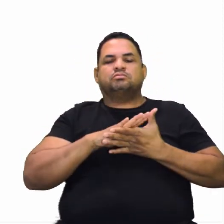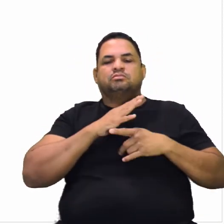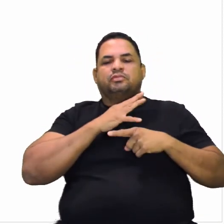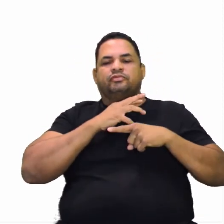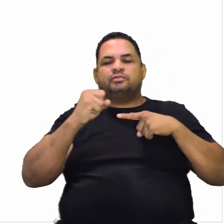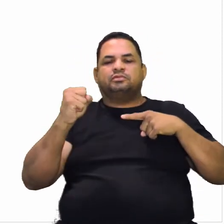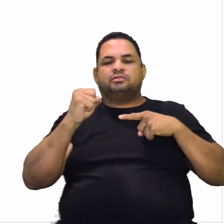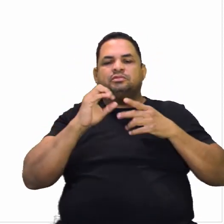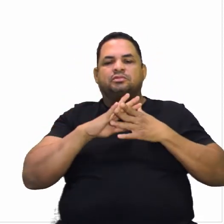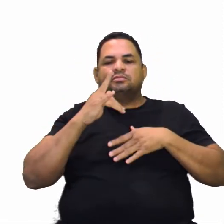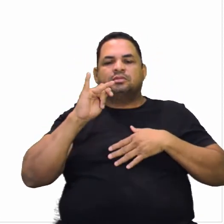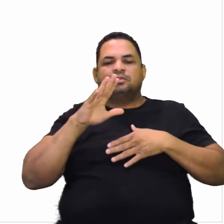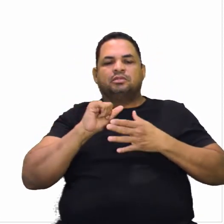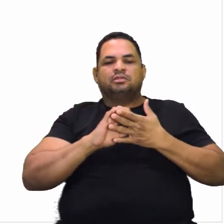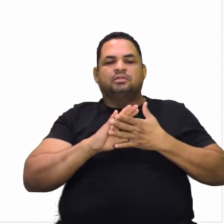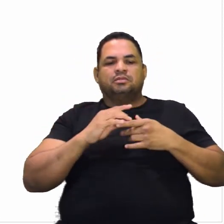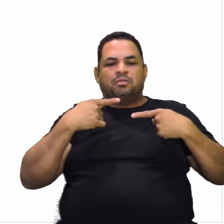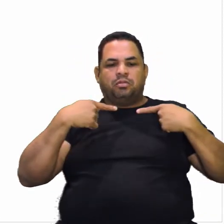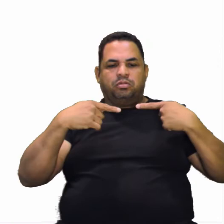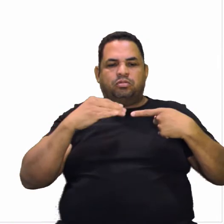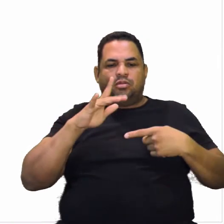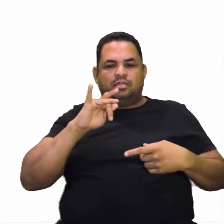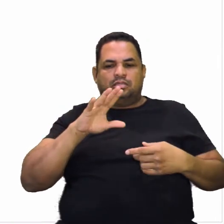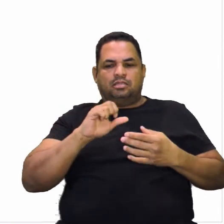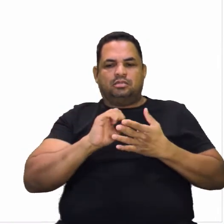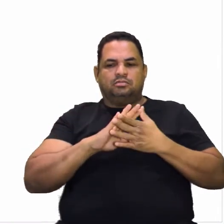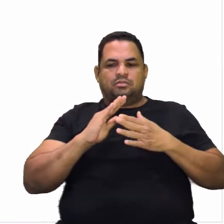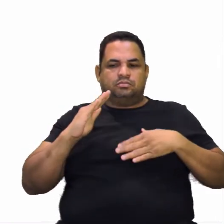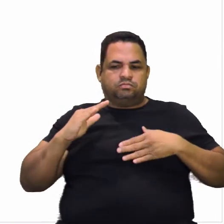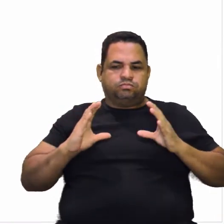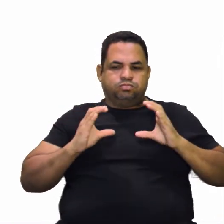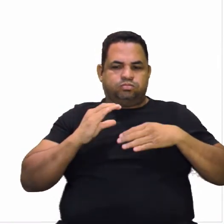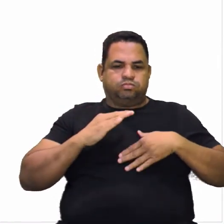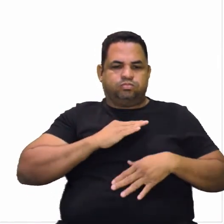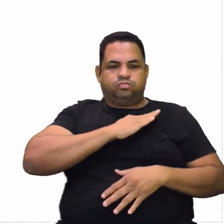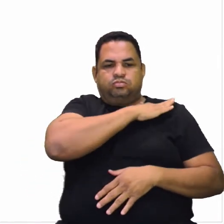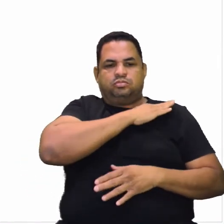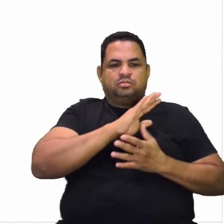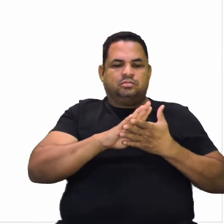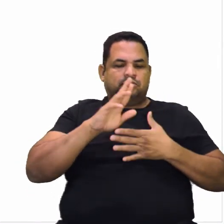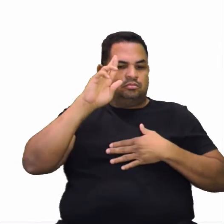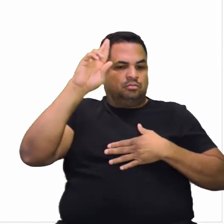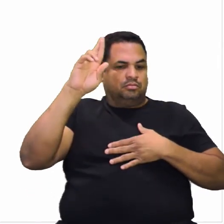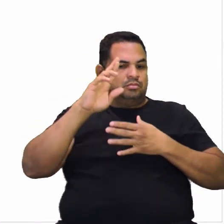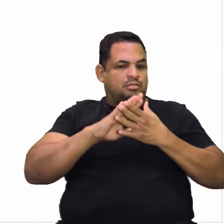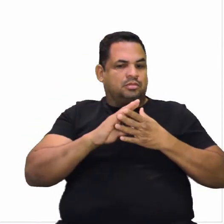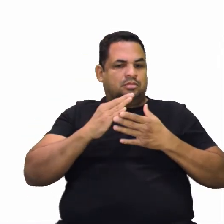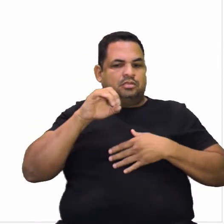Batalha de Plateia. O exército grego, comandado pelo rei de Esparta,